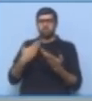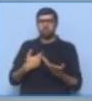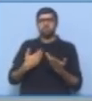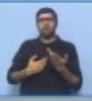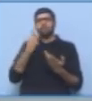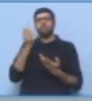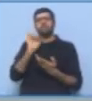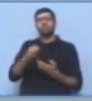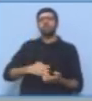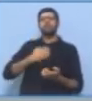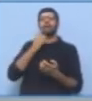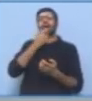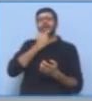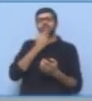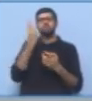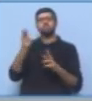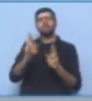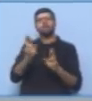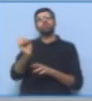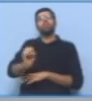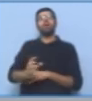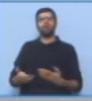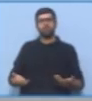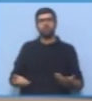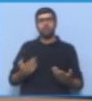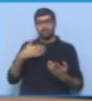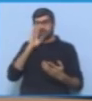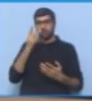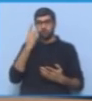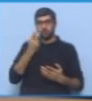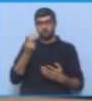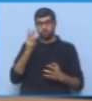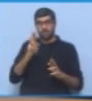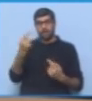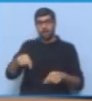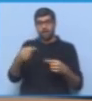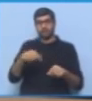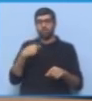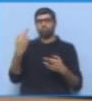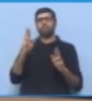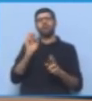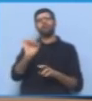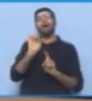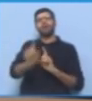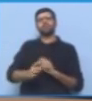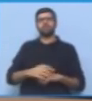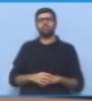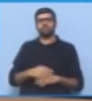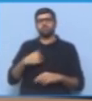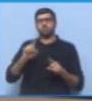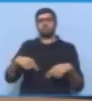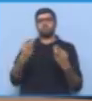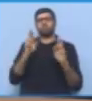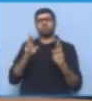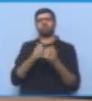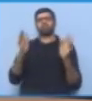pode ter a sua vida se vive sem esperança? Mas se vive com esperanças, a pergunta seguinte é quais são as suas esperanças? E depois, todas as esperanças